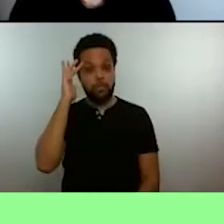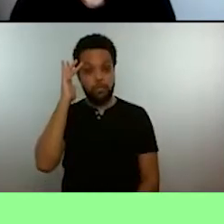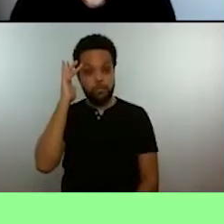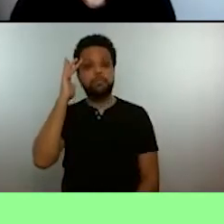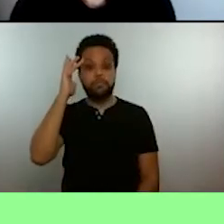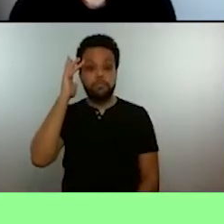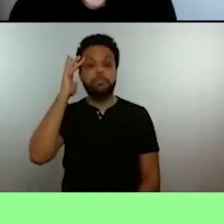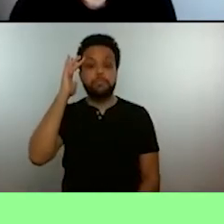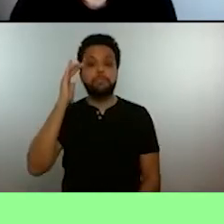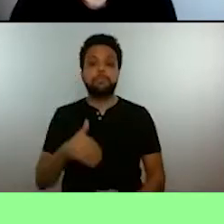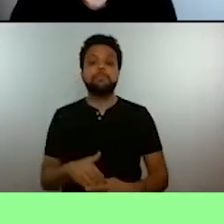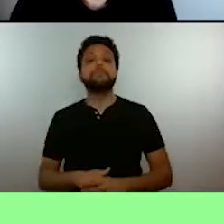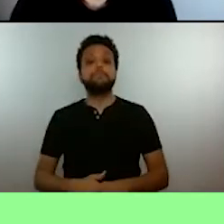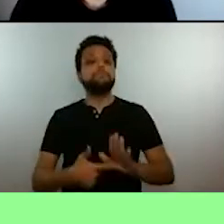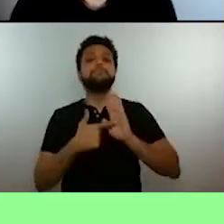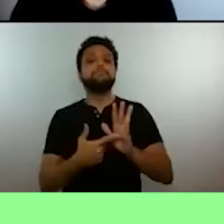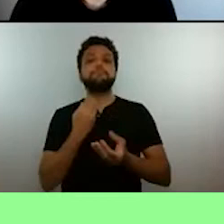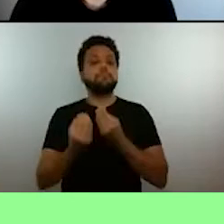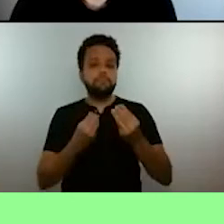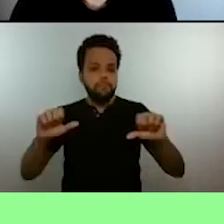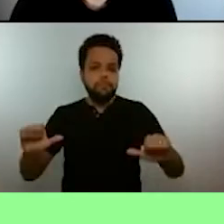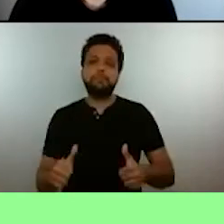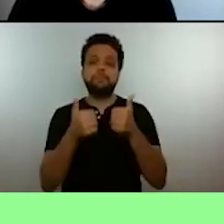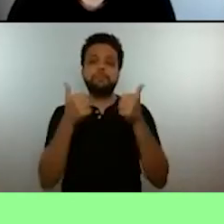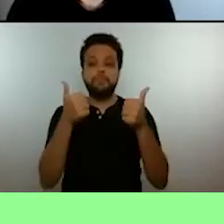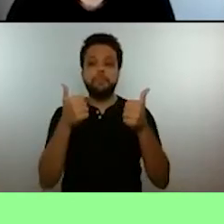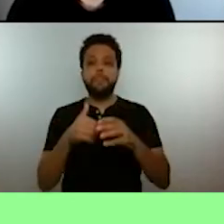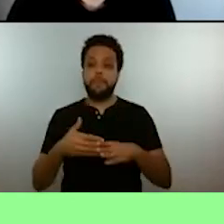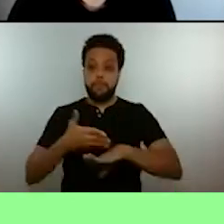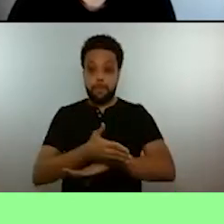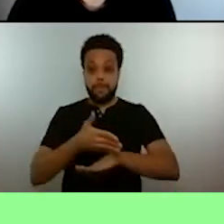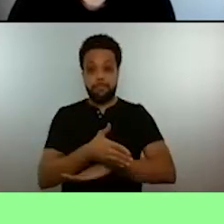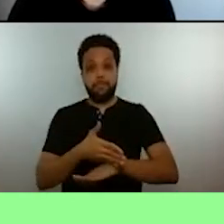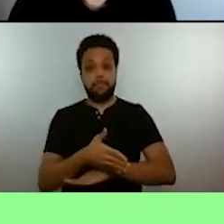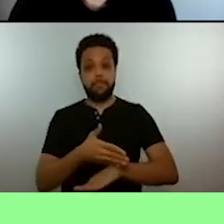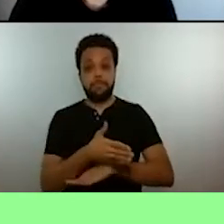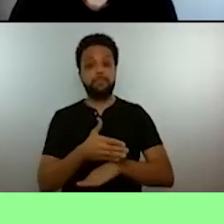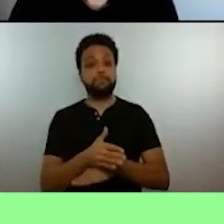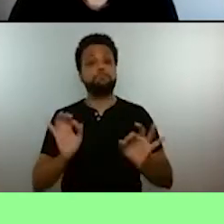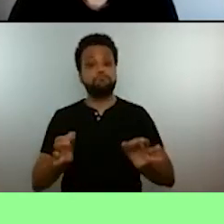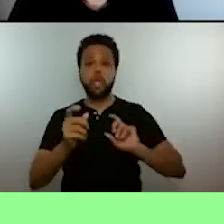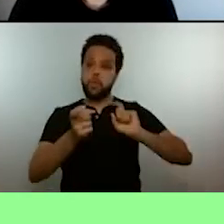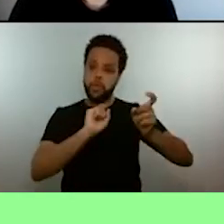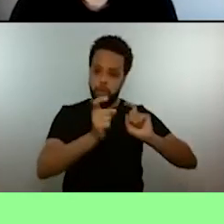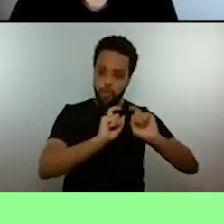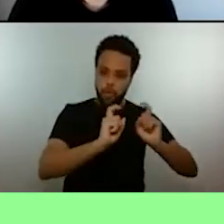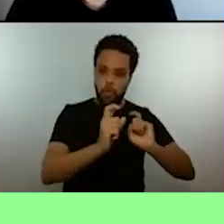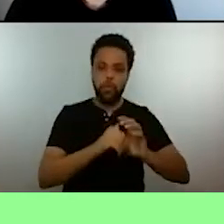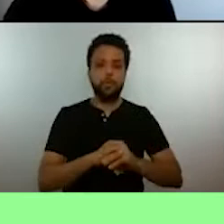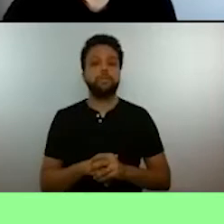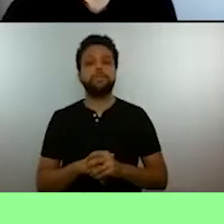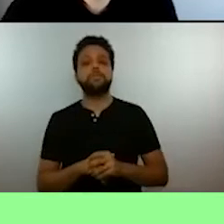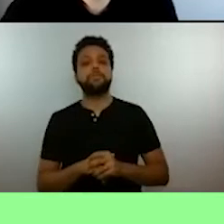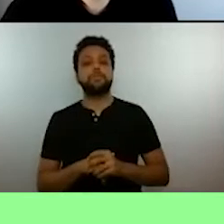feedbacks, mostrando onde melhorar, participando de reuniões lá